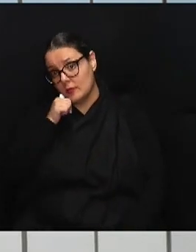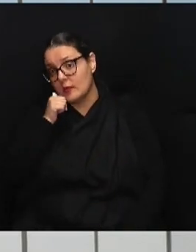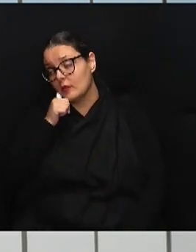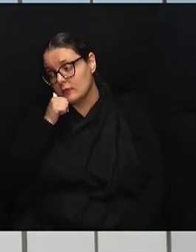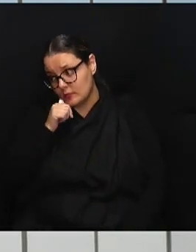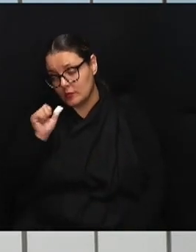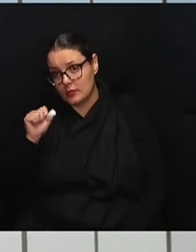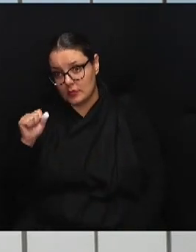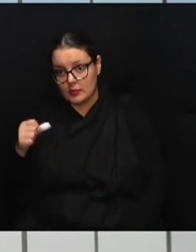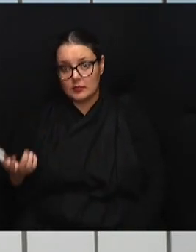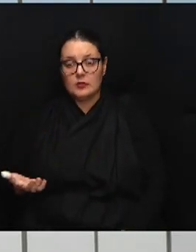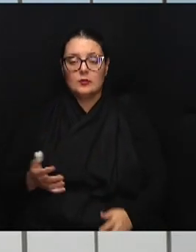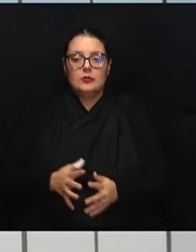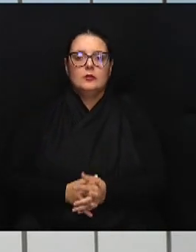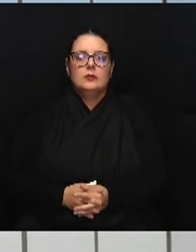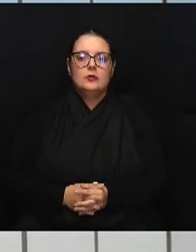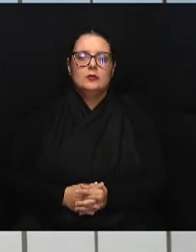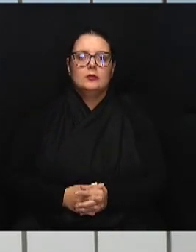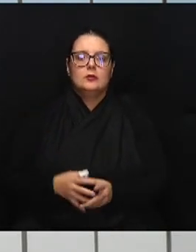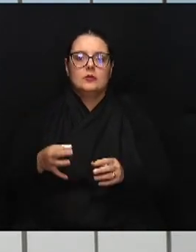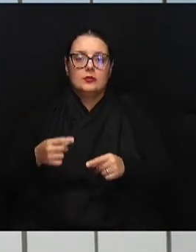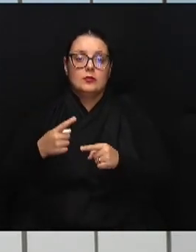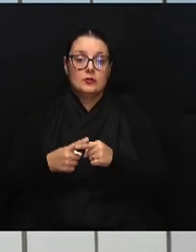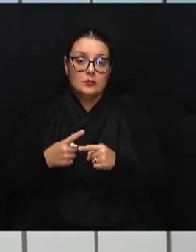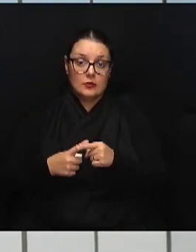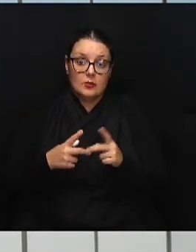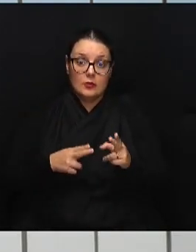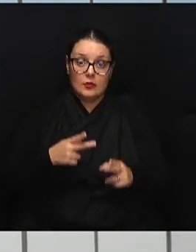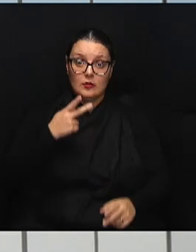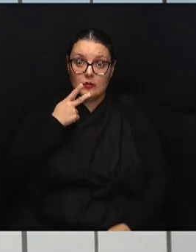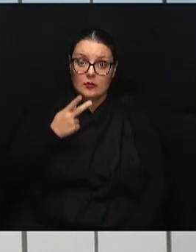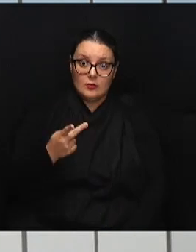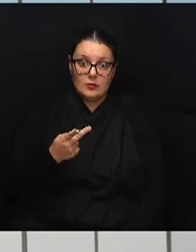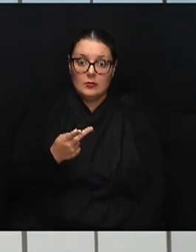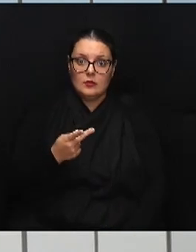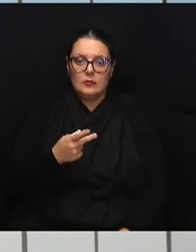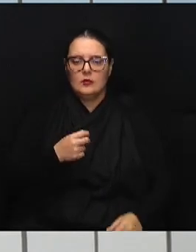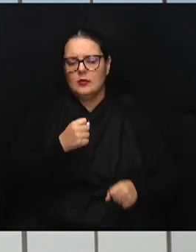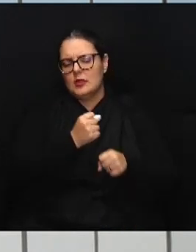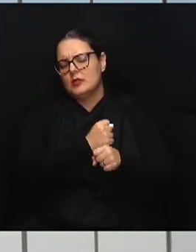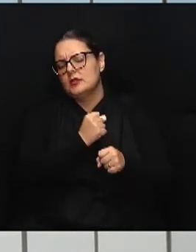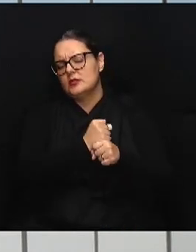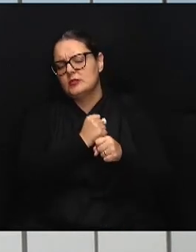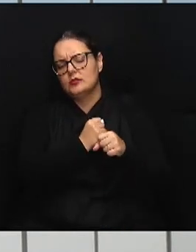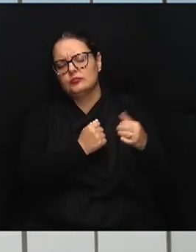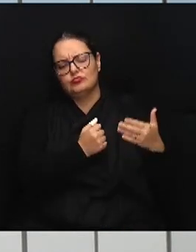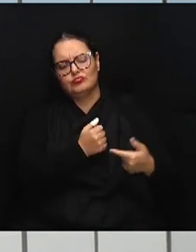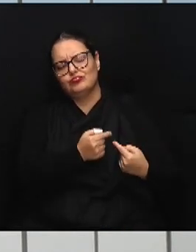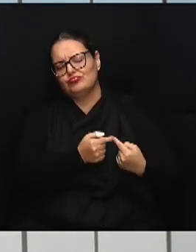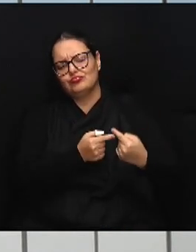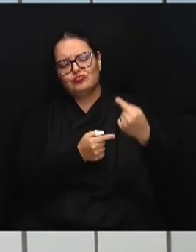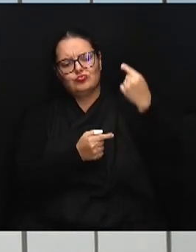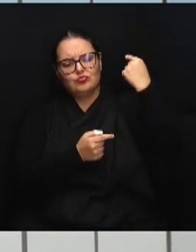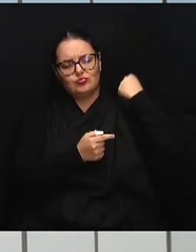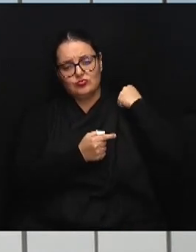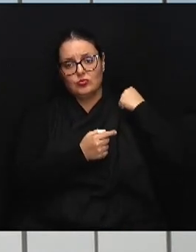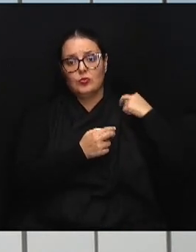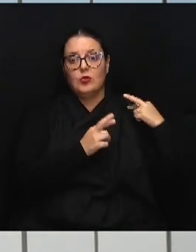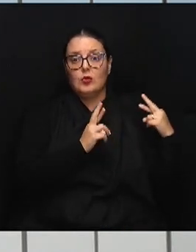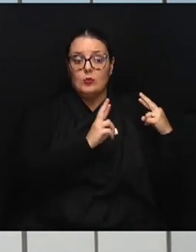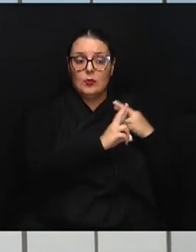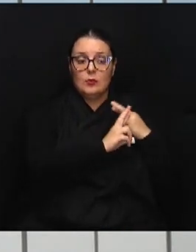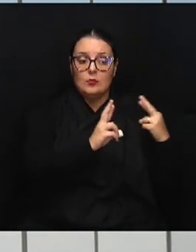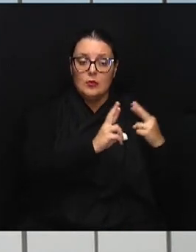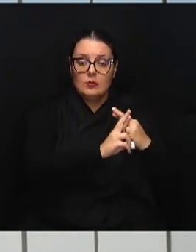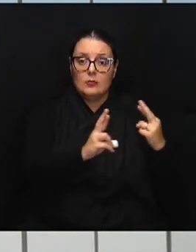feminina, justamente porque, como eu disse, há muitos séculos os relacionamentos vêm funcionando